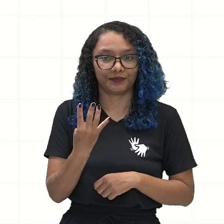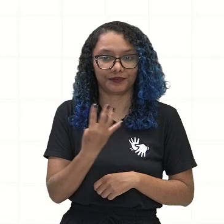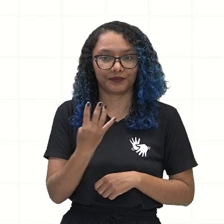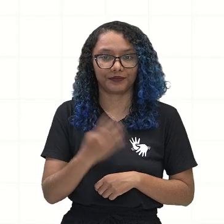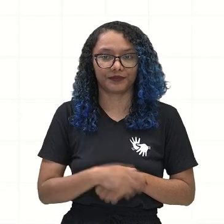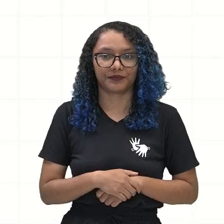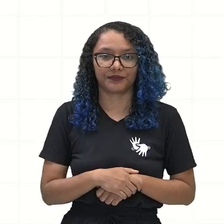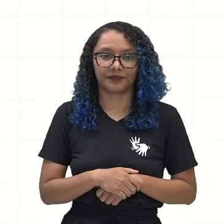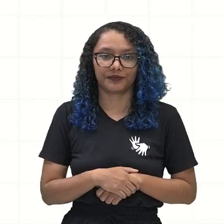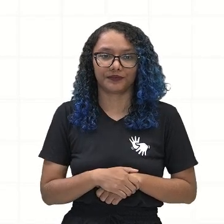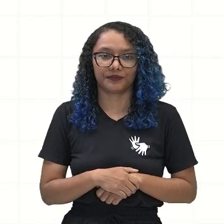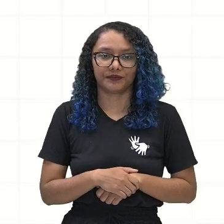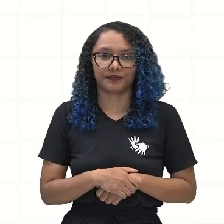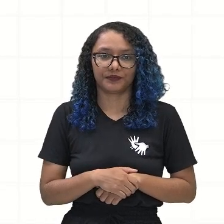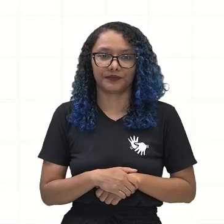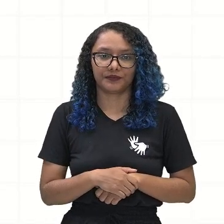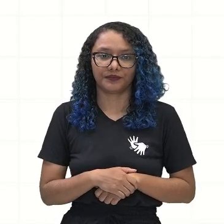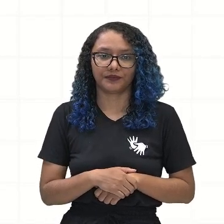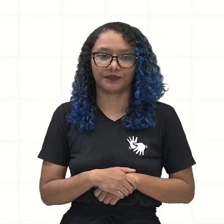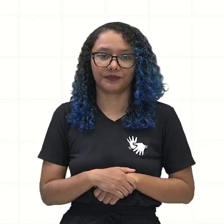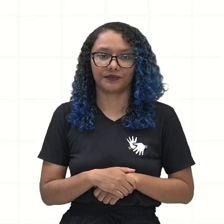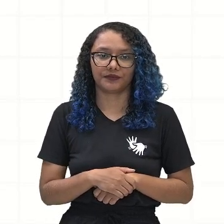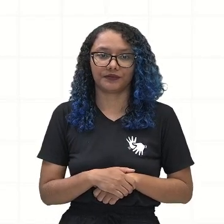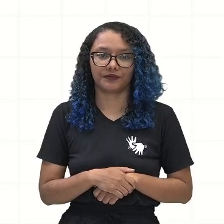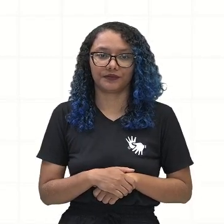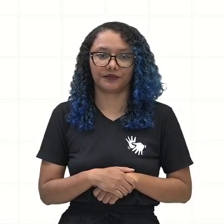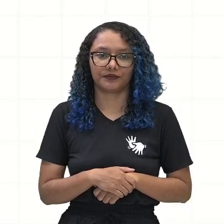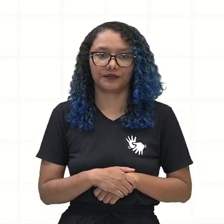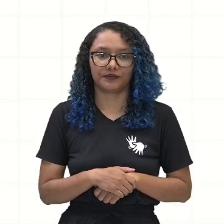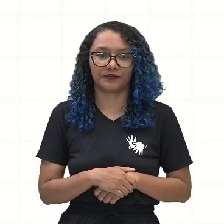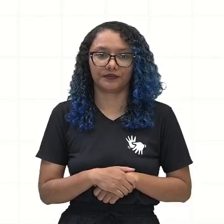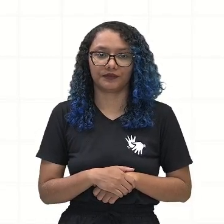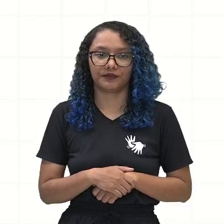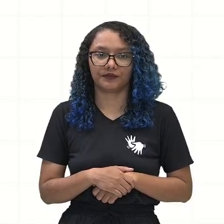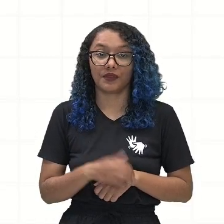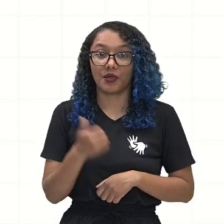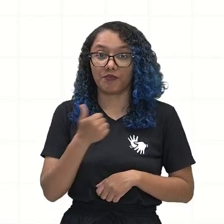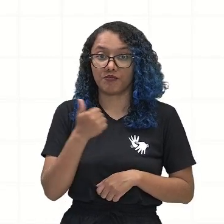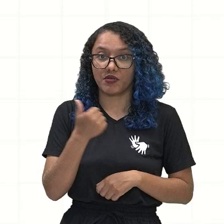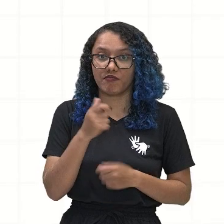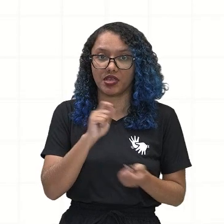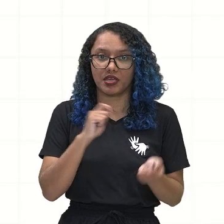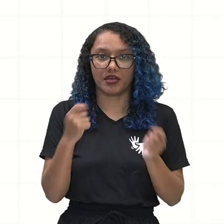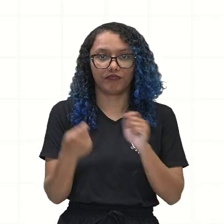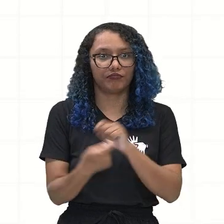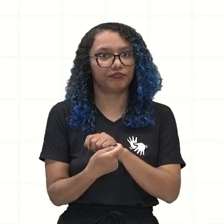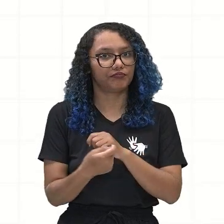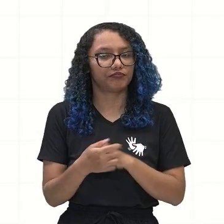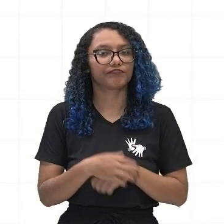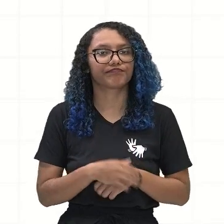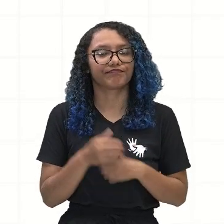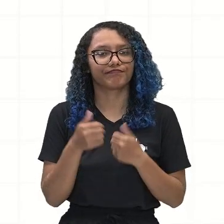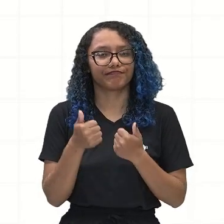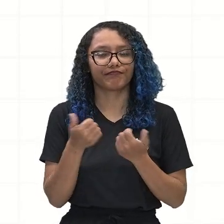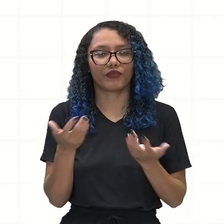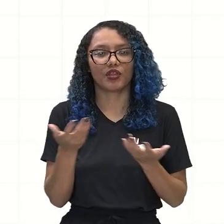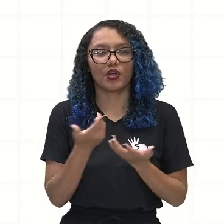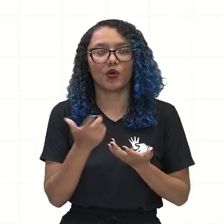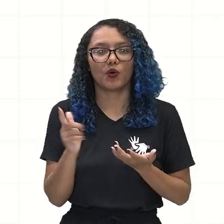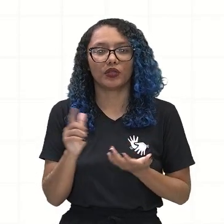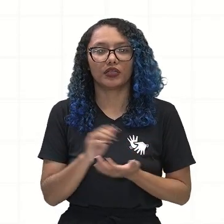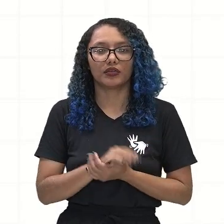44 veículos. Está aqui a primeira transcodificação, beleza? vamos para a